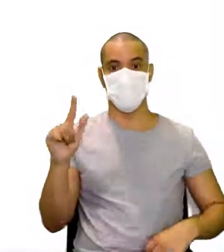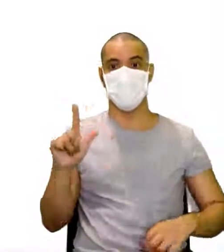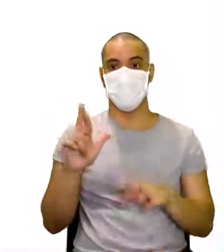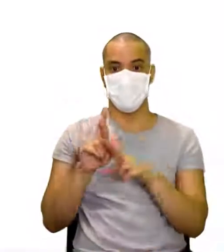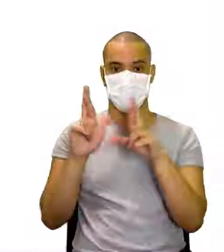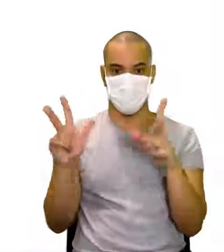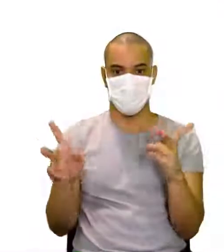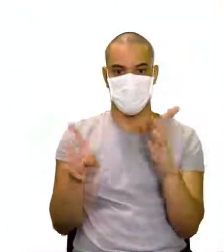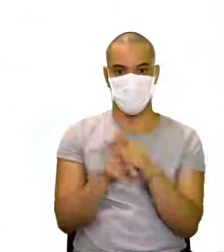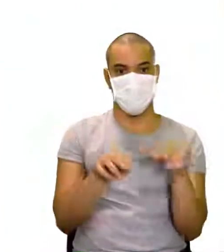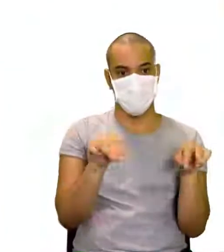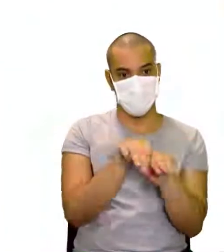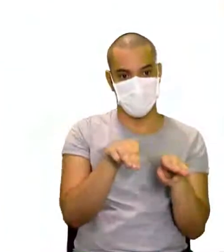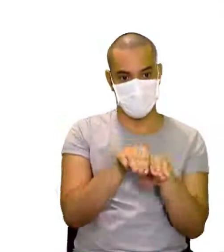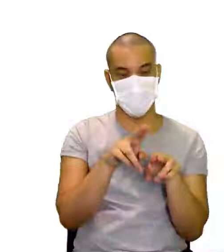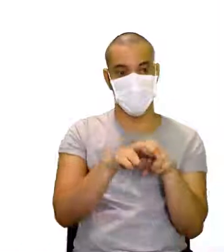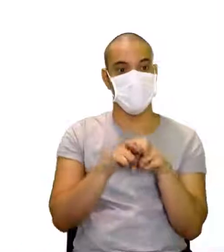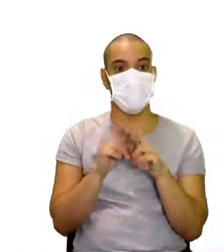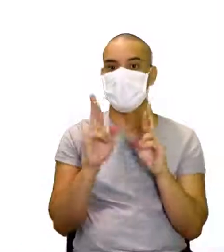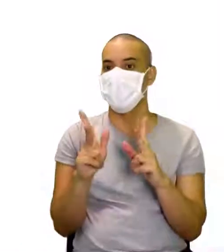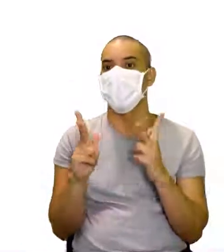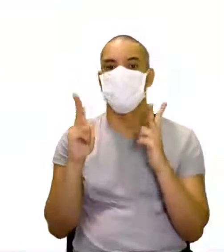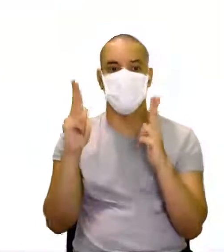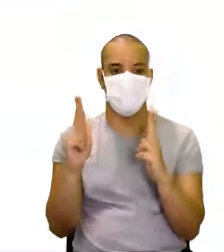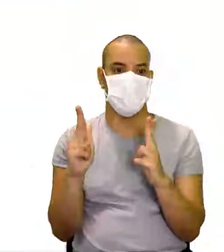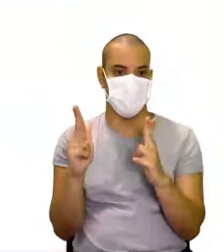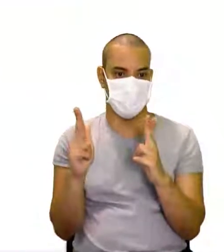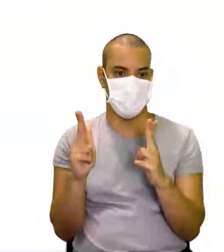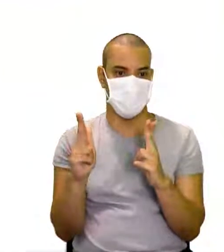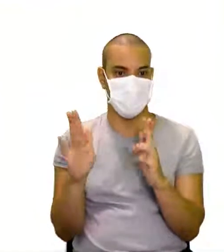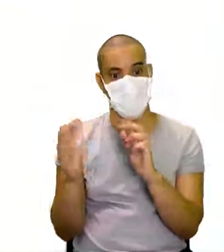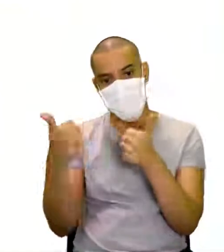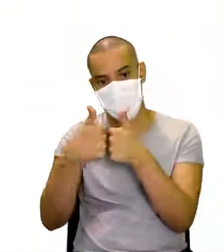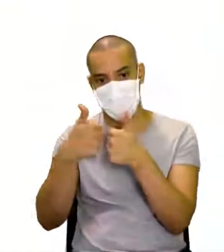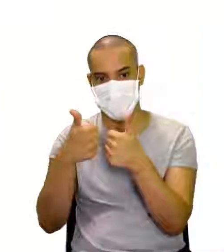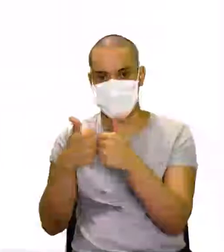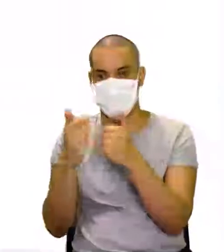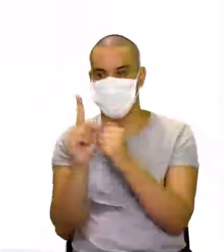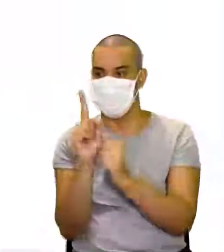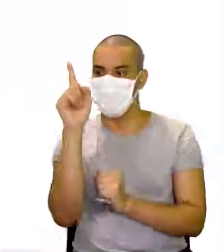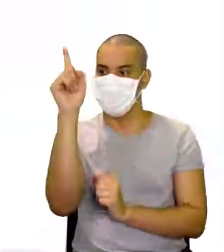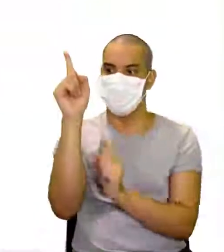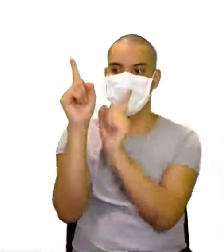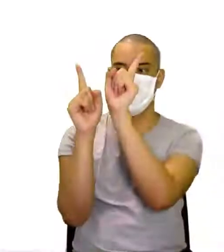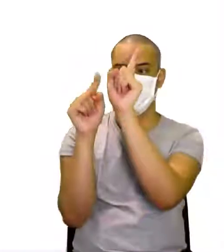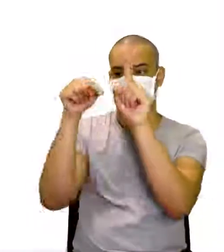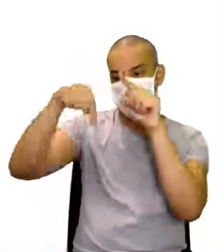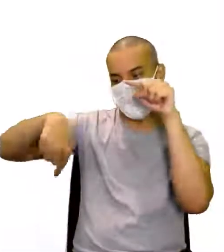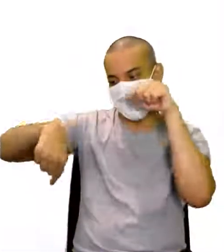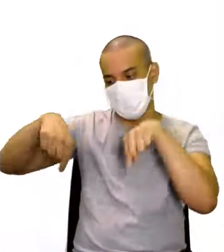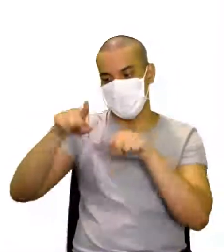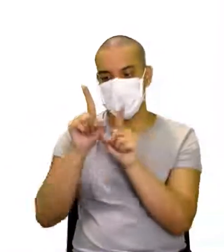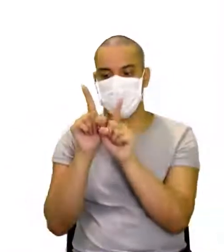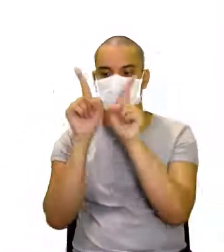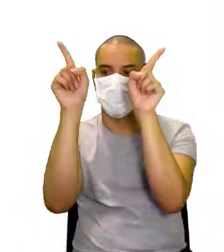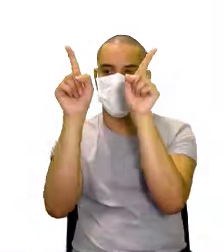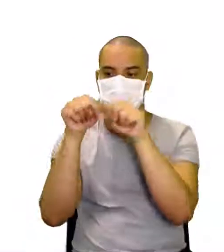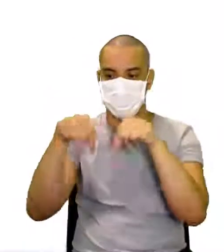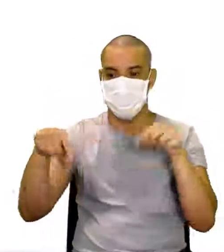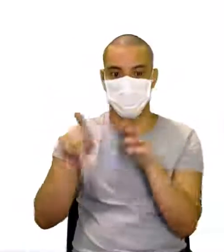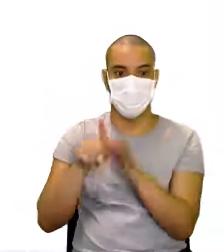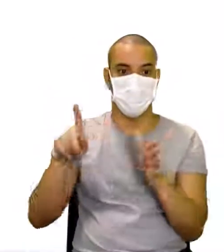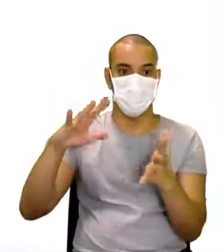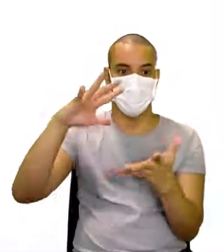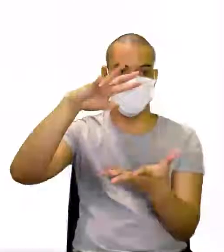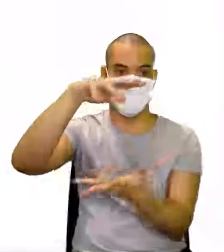sul magnético. Então, não é exatamente em cima, é próximo, né? Ao eixo aqui de rotação da Terra.